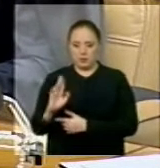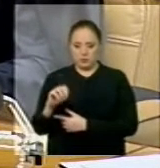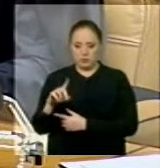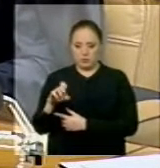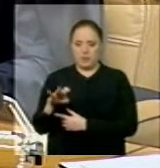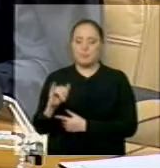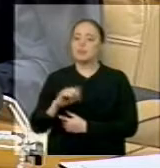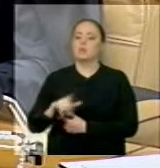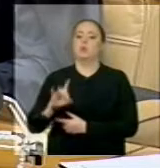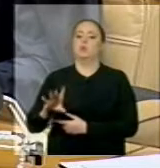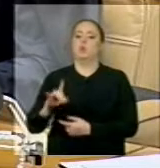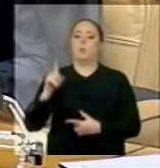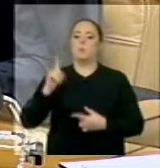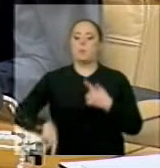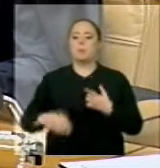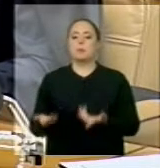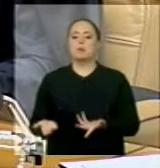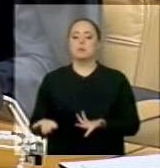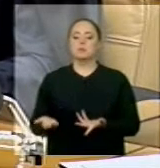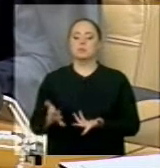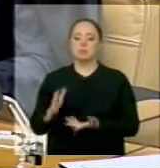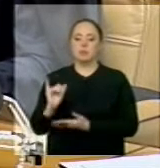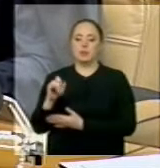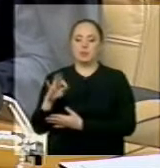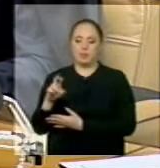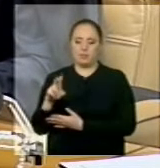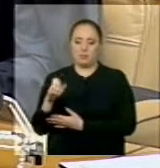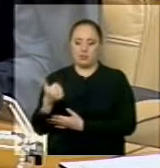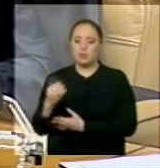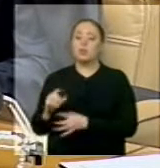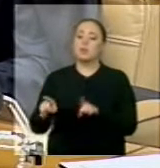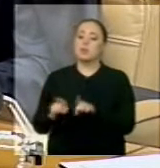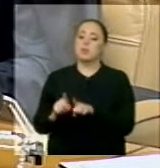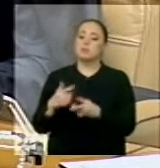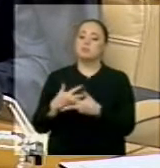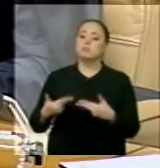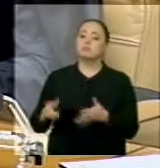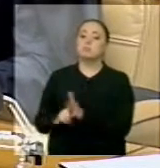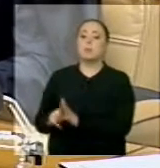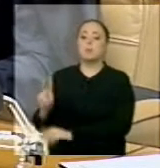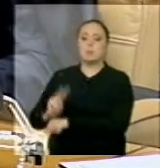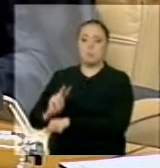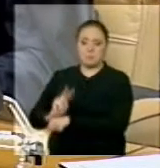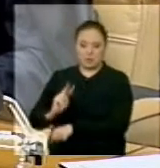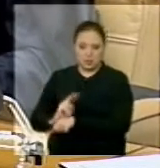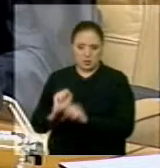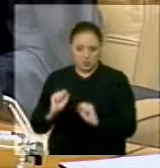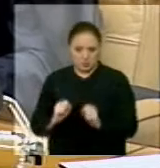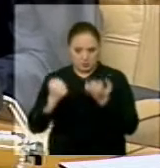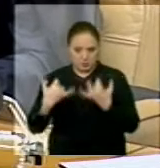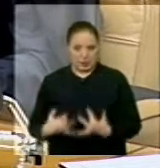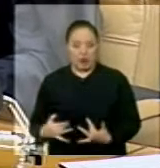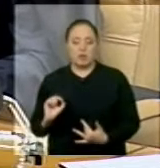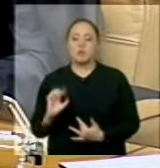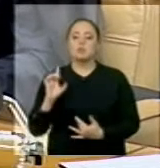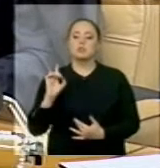considerados apenas como proibições de intervenção, expressando também um postulado de proteção. Pode-se dizer que os